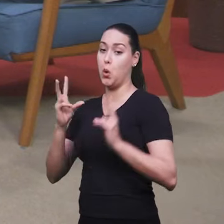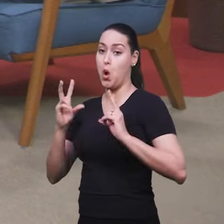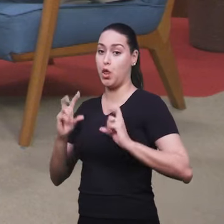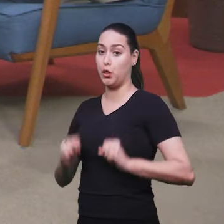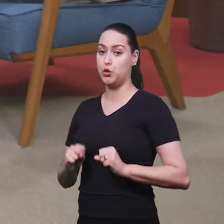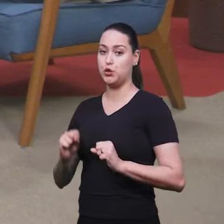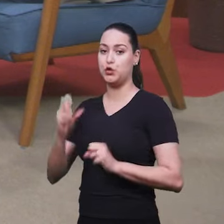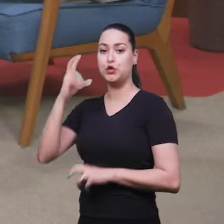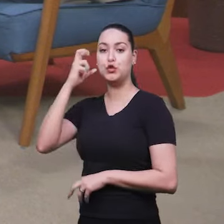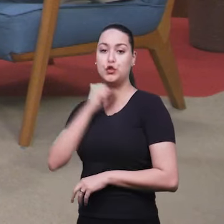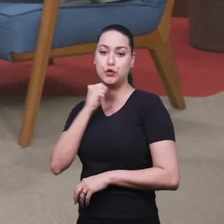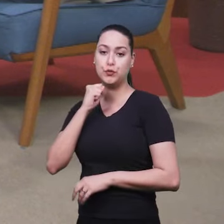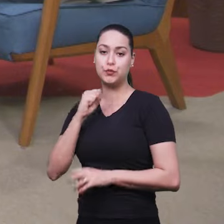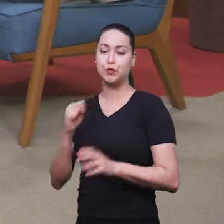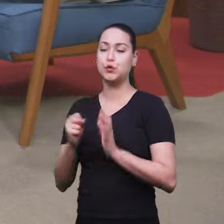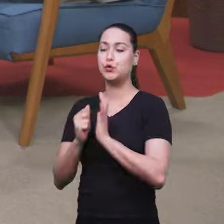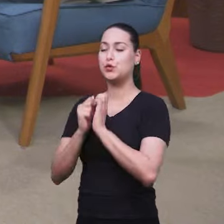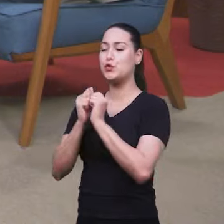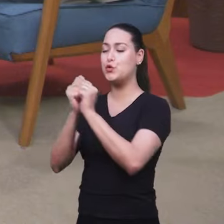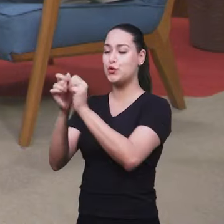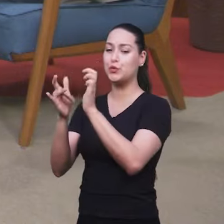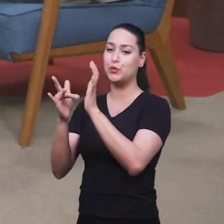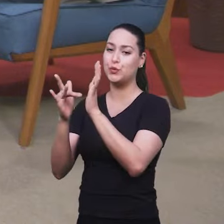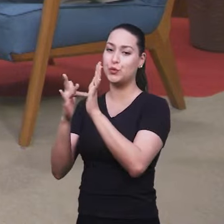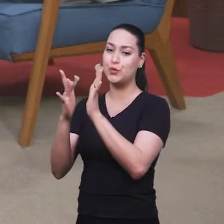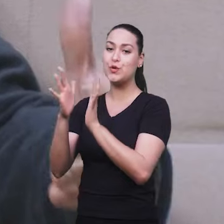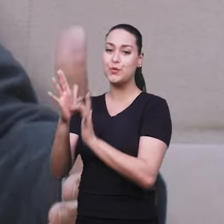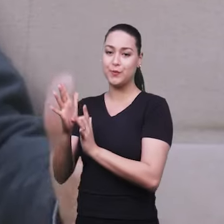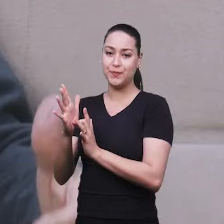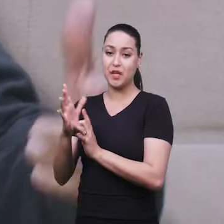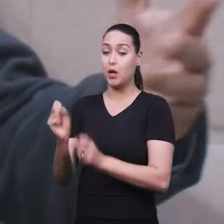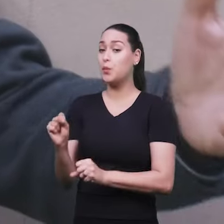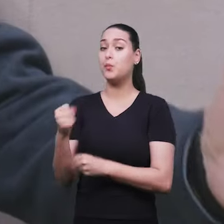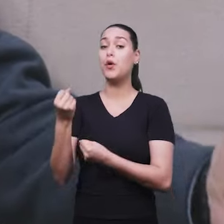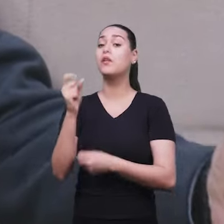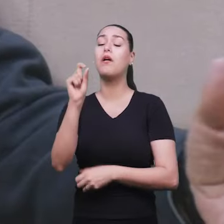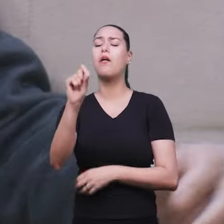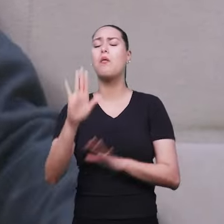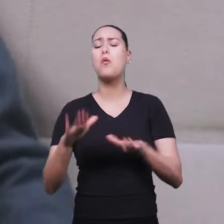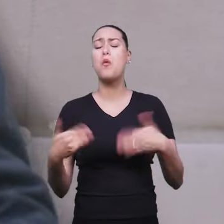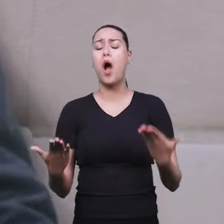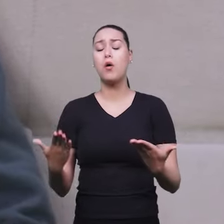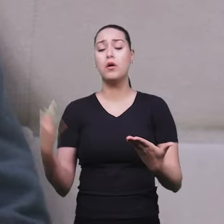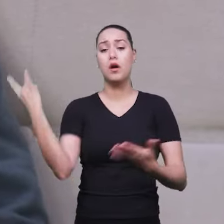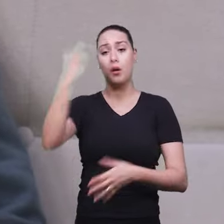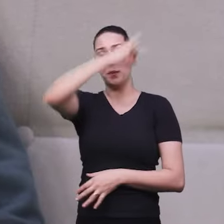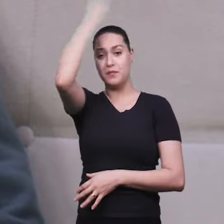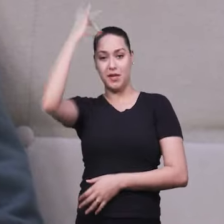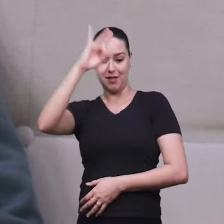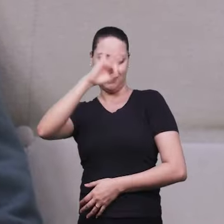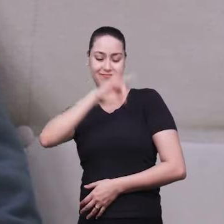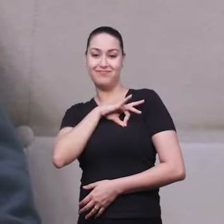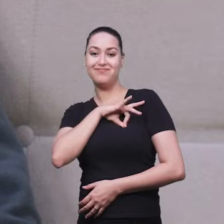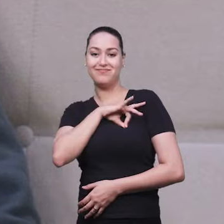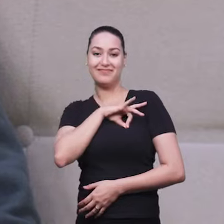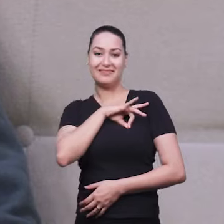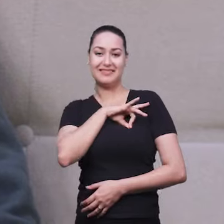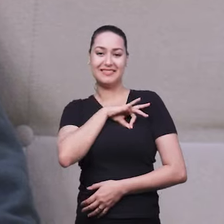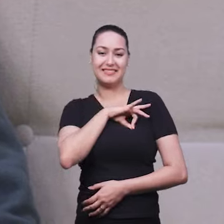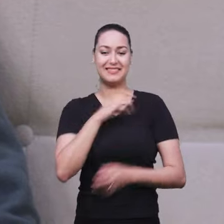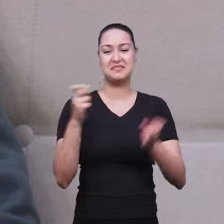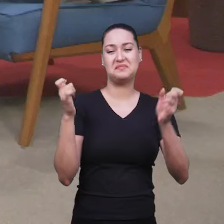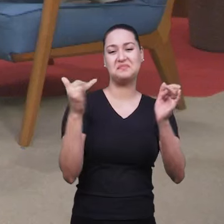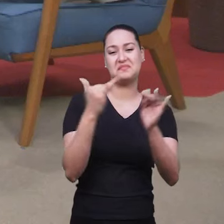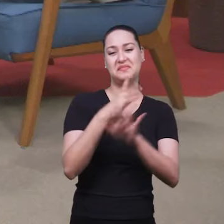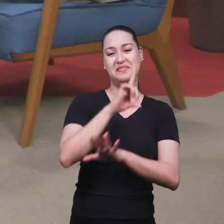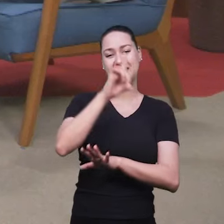o mundo. Amém. Para enfrentar o pecado. E que poder é esse? O batismo com o Espírito Santo. Glória a Jesus. Glória a Deus.